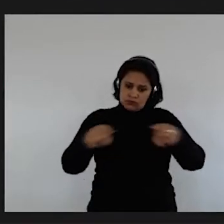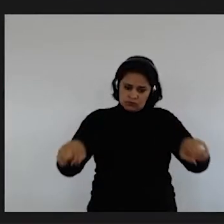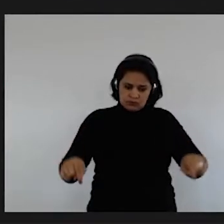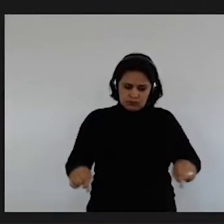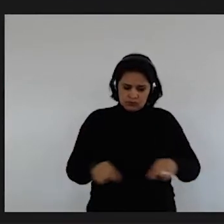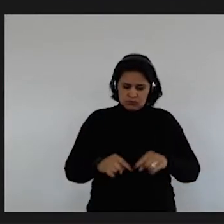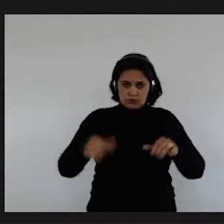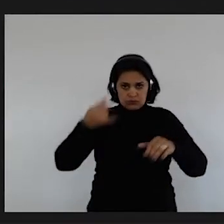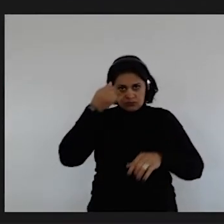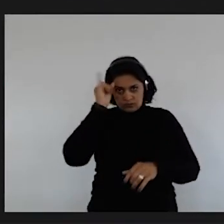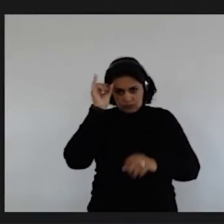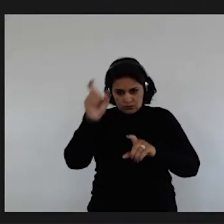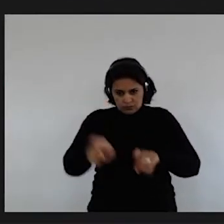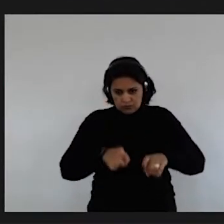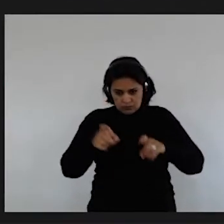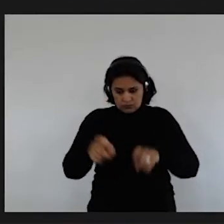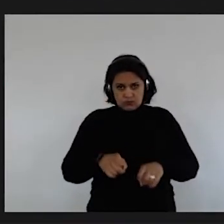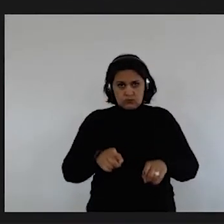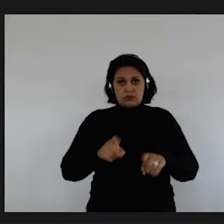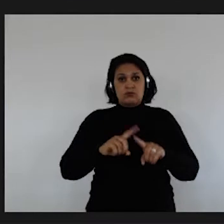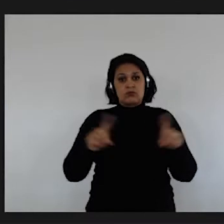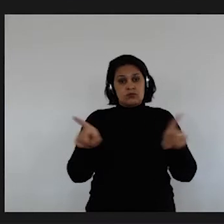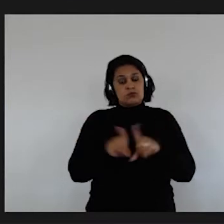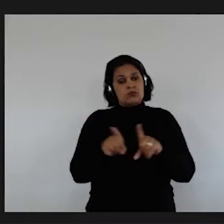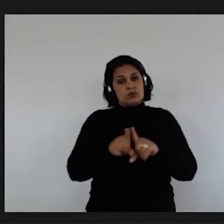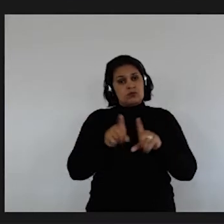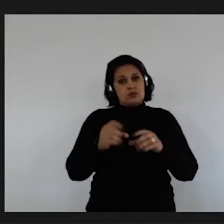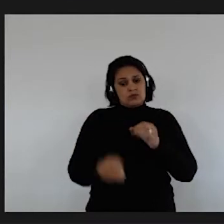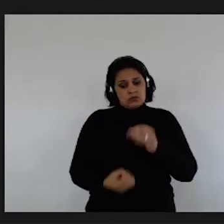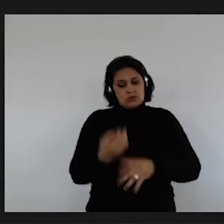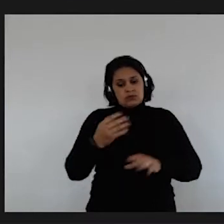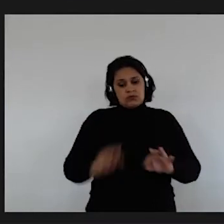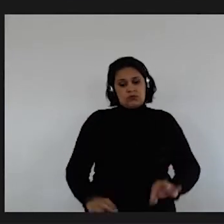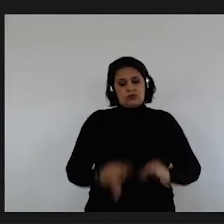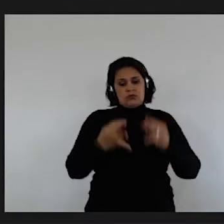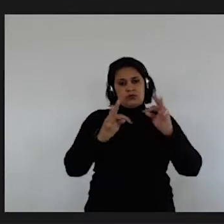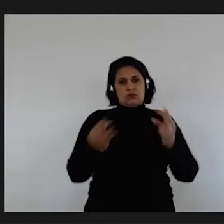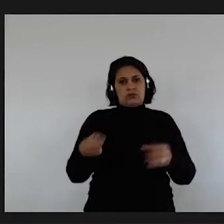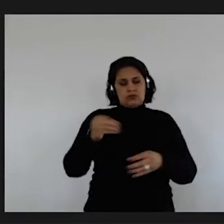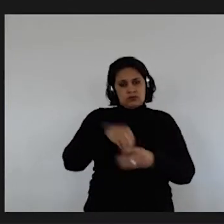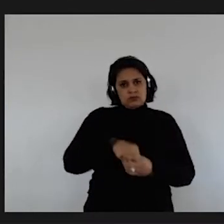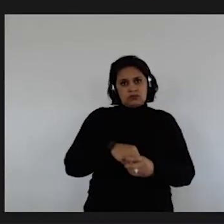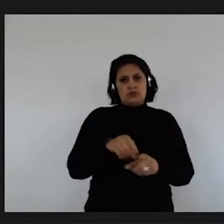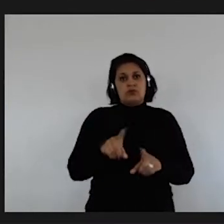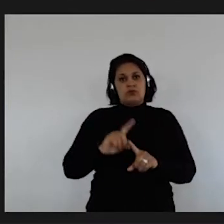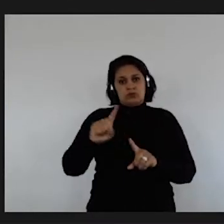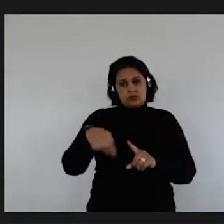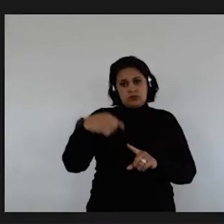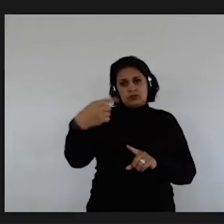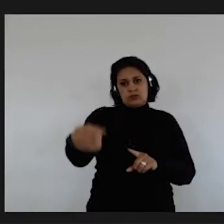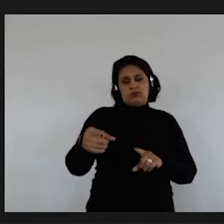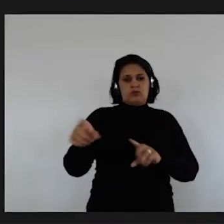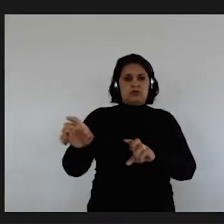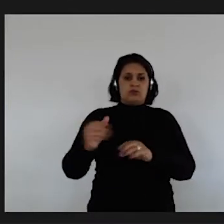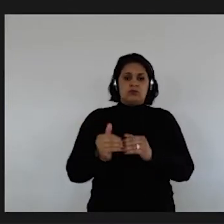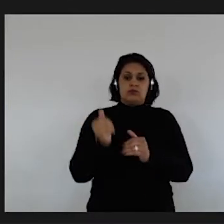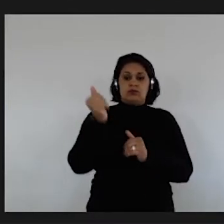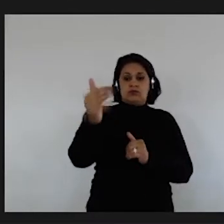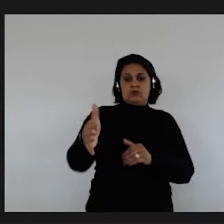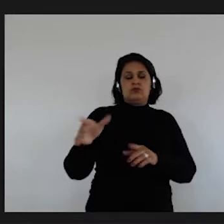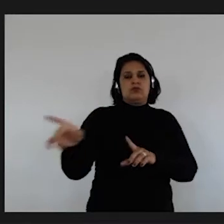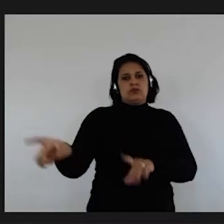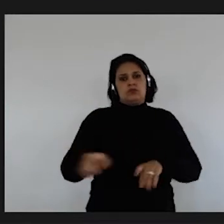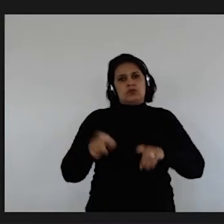mas incorporar tecnologia para obter ganhos de produtividade antes e depois dos limites internos da fazenda. Assim,